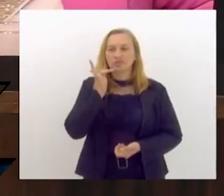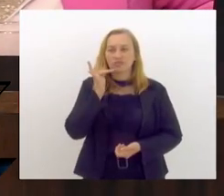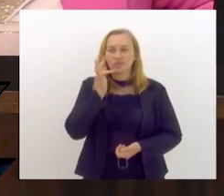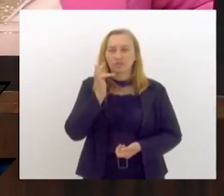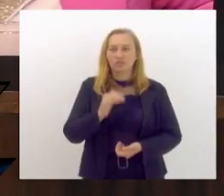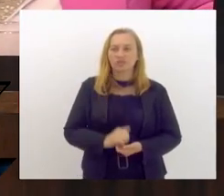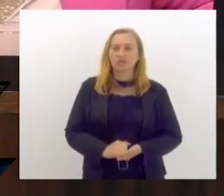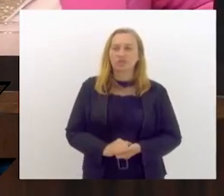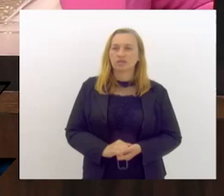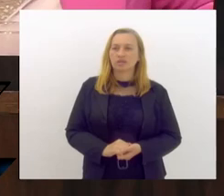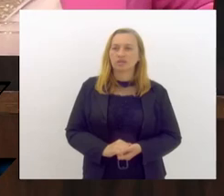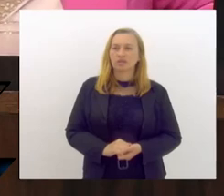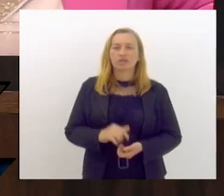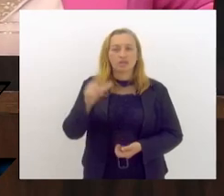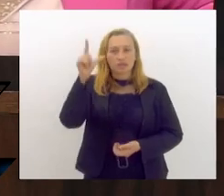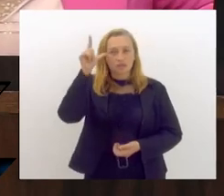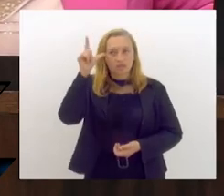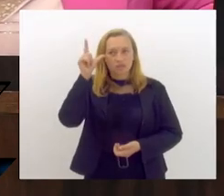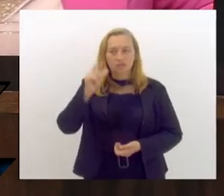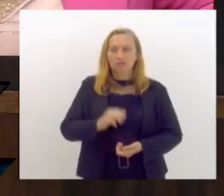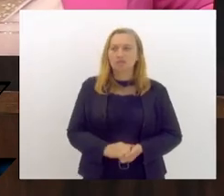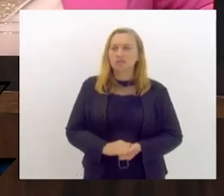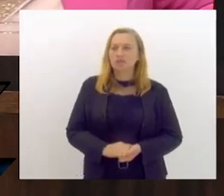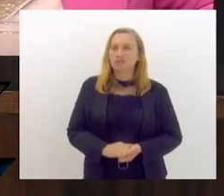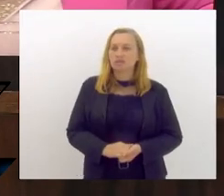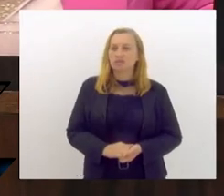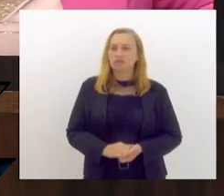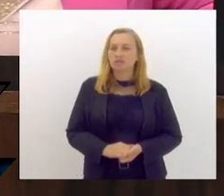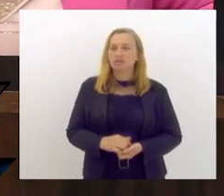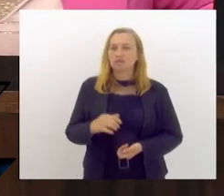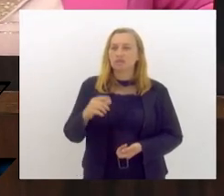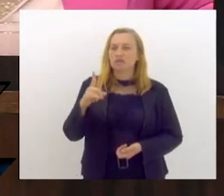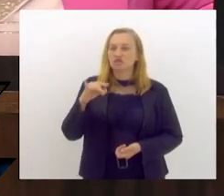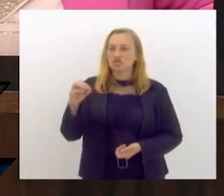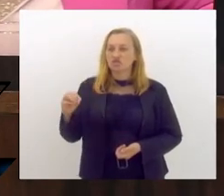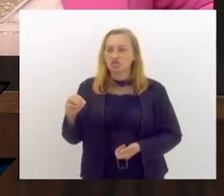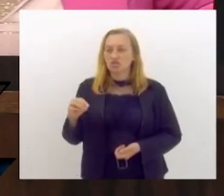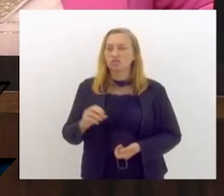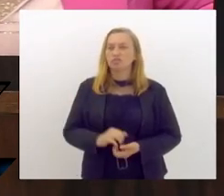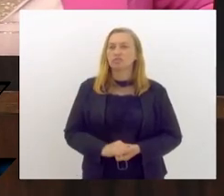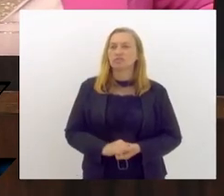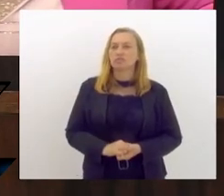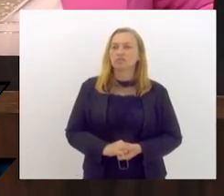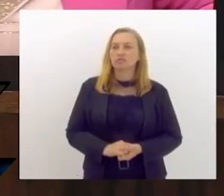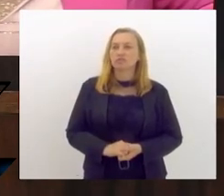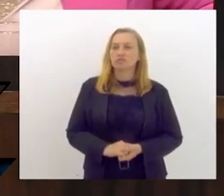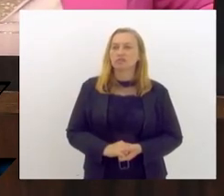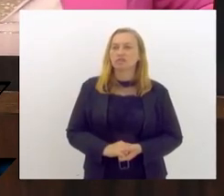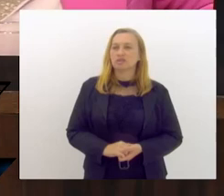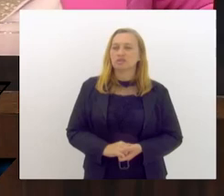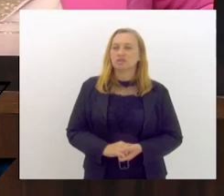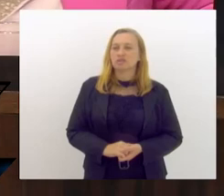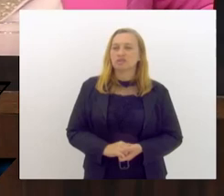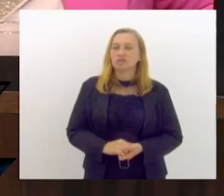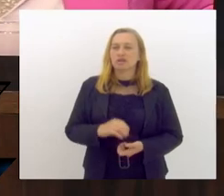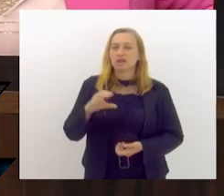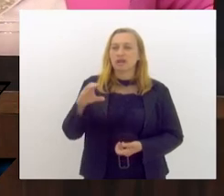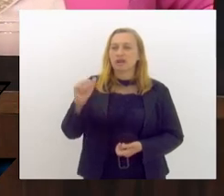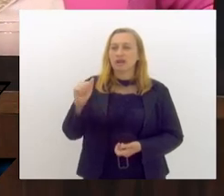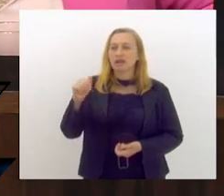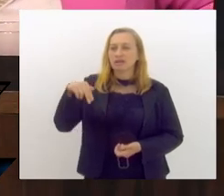Neto, Lucinha, Marcelo Seudino, Marcelo Dino, Márcio